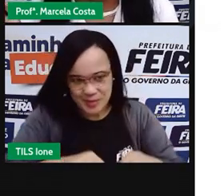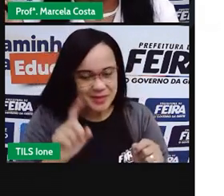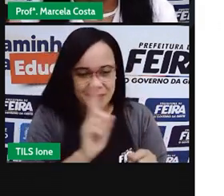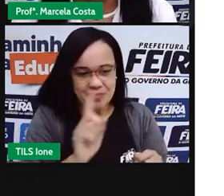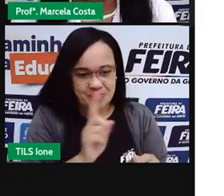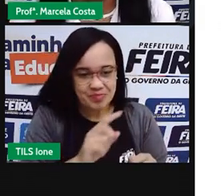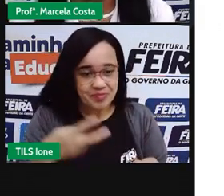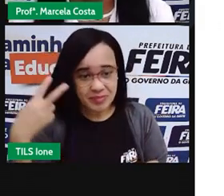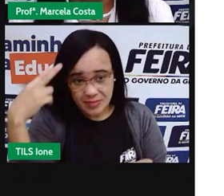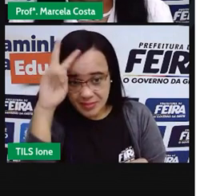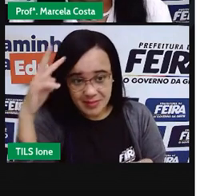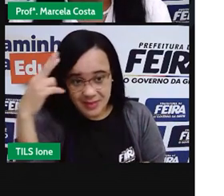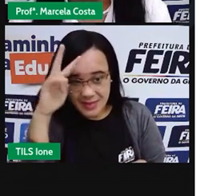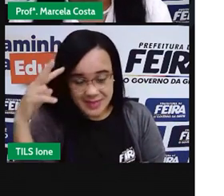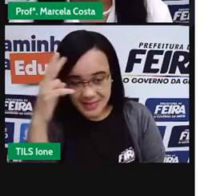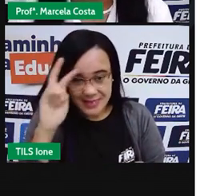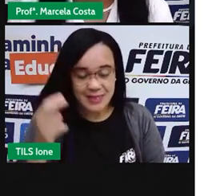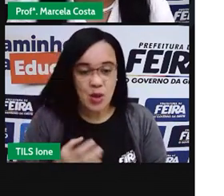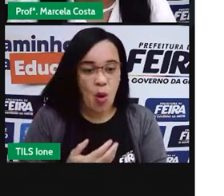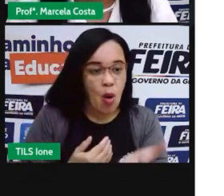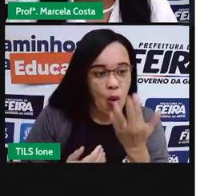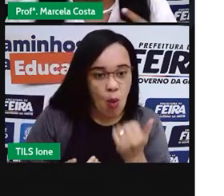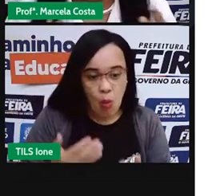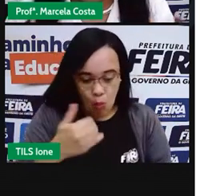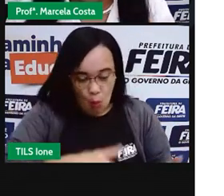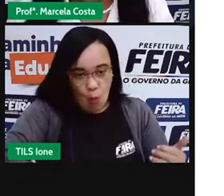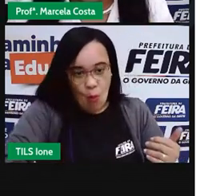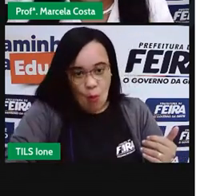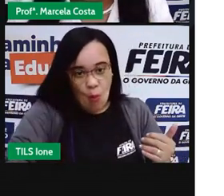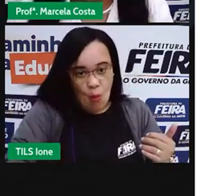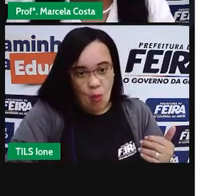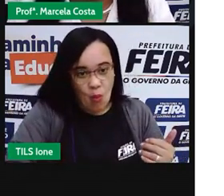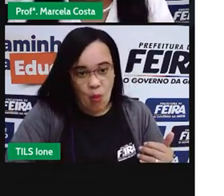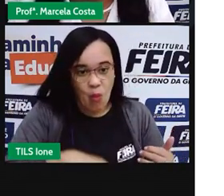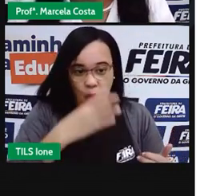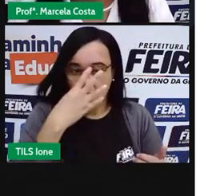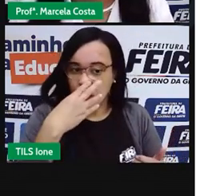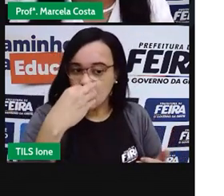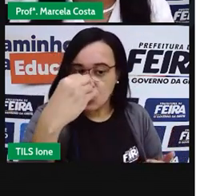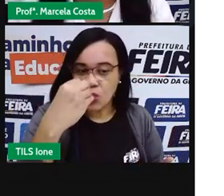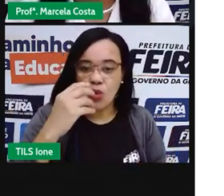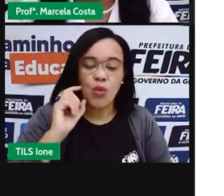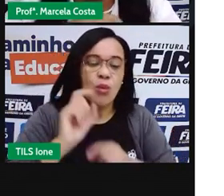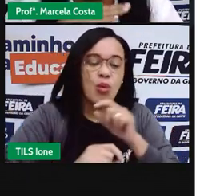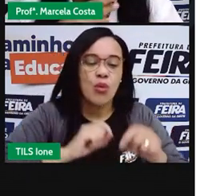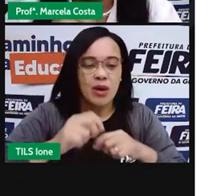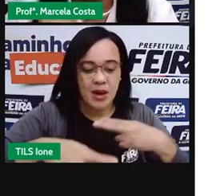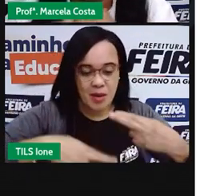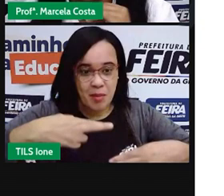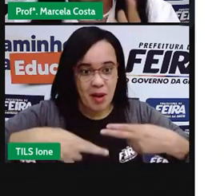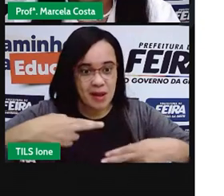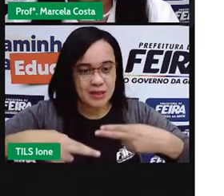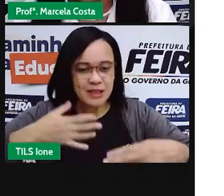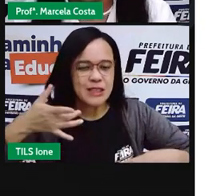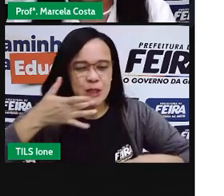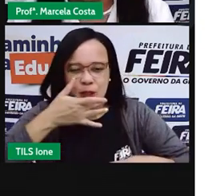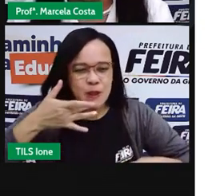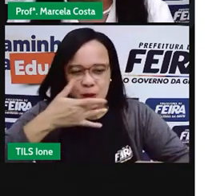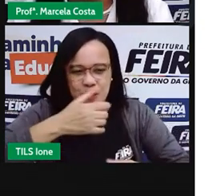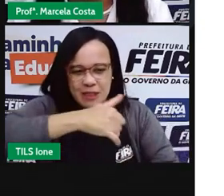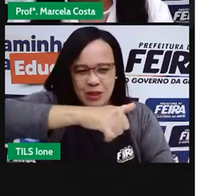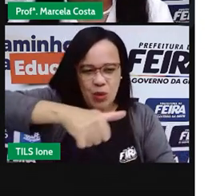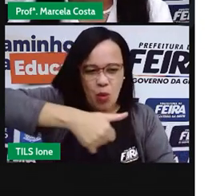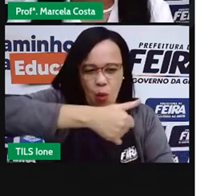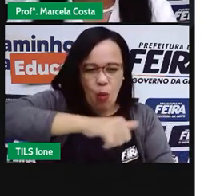história, quem vai matar a fome do lobo mau é uma macarronada bem gostosa, com bastante molho de